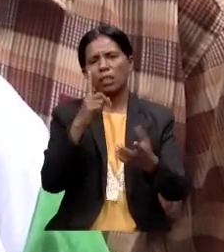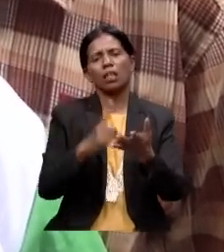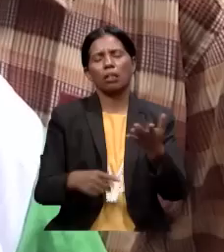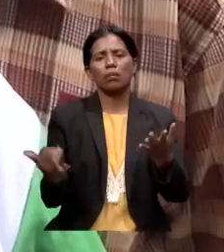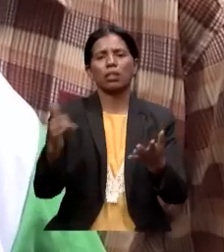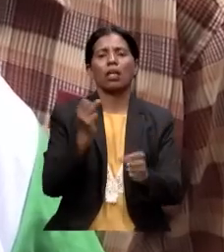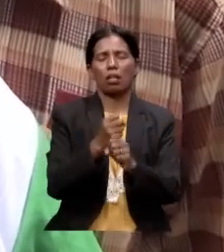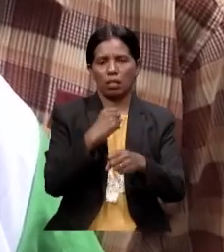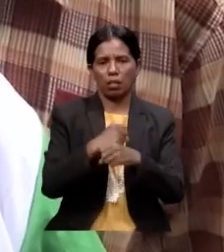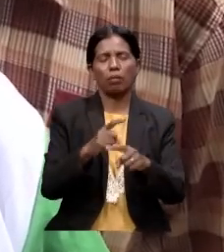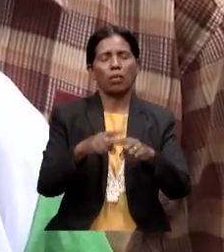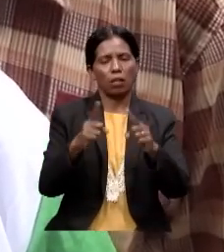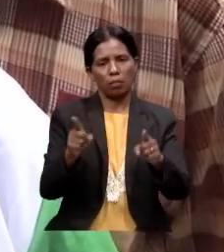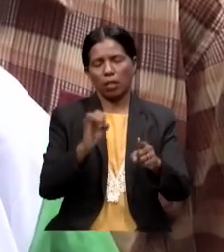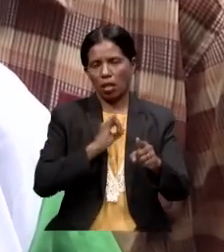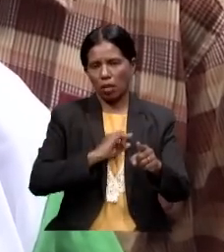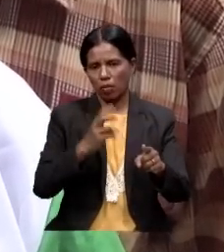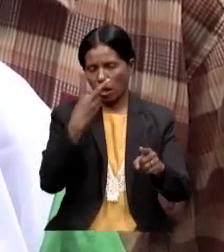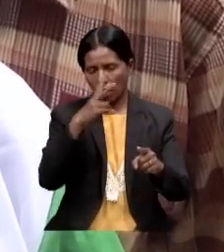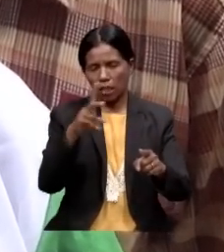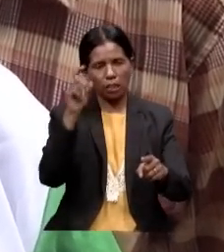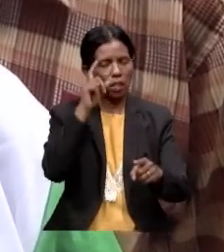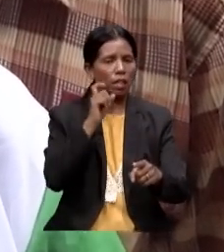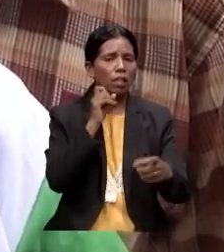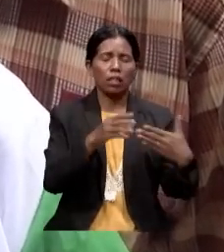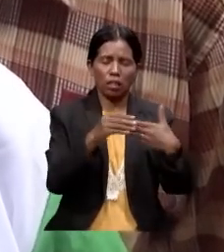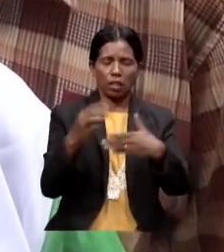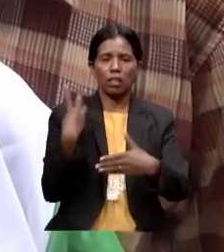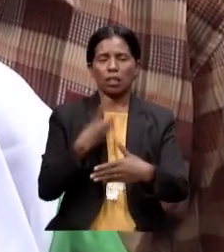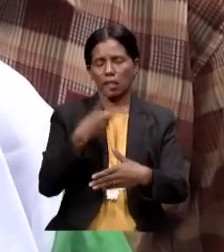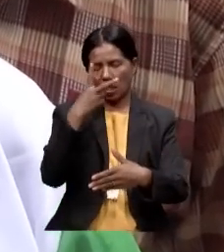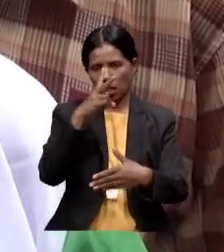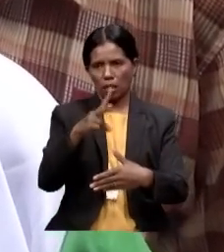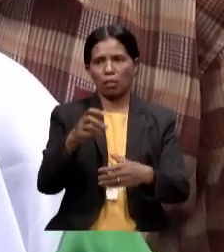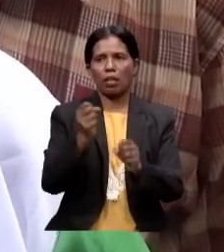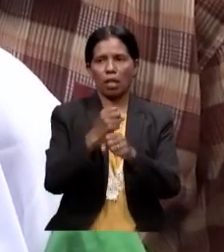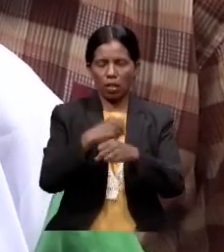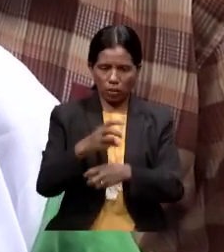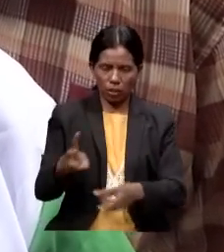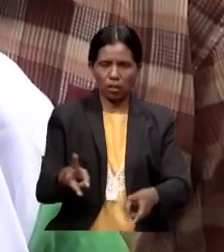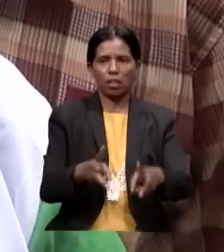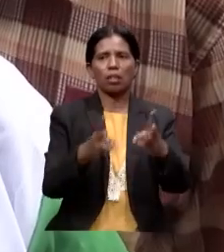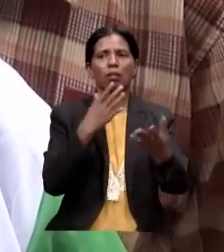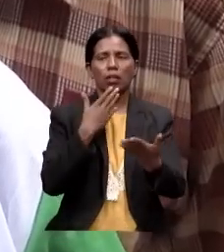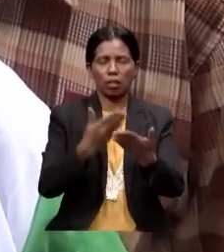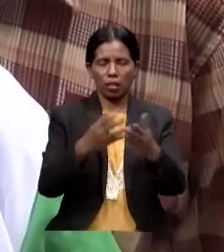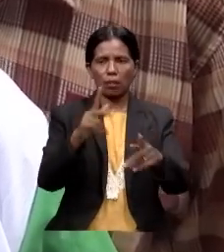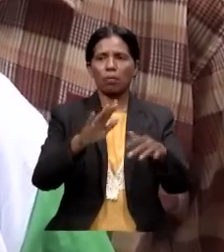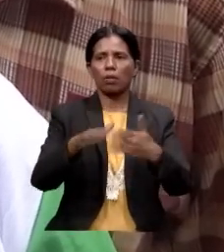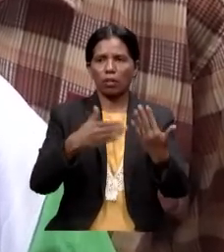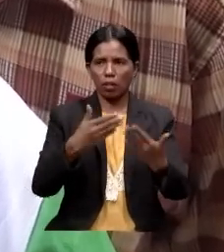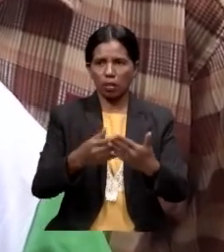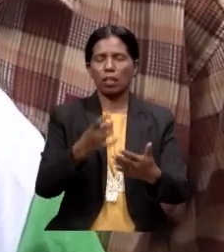real mas lá com chana na né u e tarir durante né Mochana na Belhal Estrada, na Bemaca, Diaco, Povo Ruto,